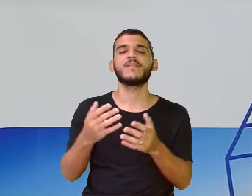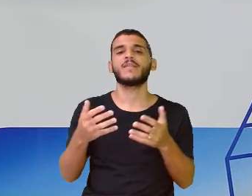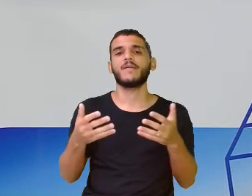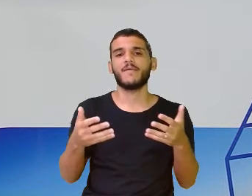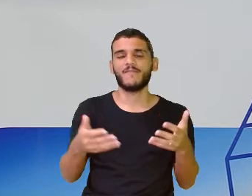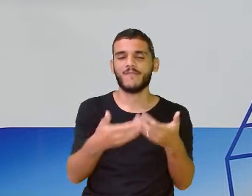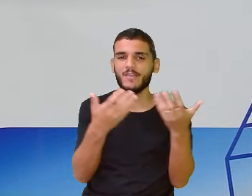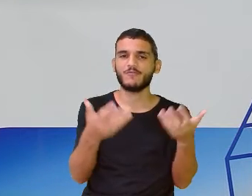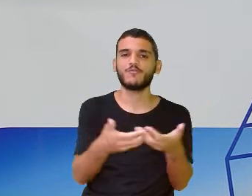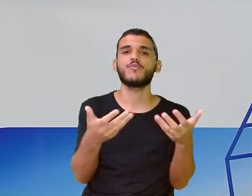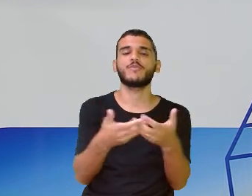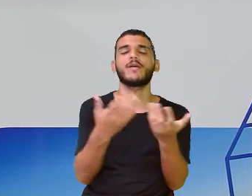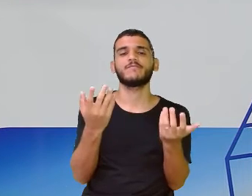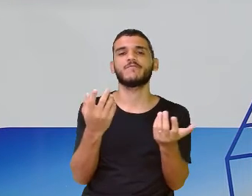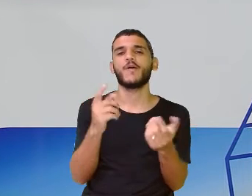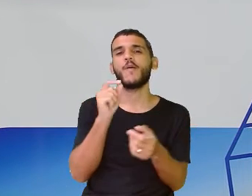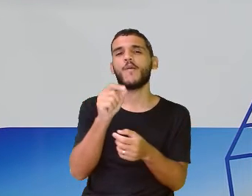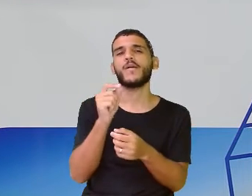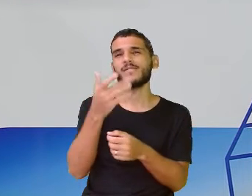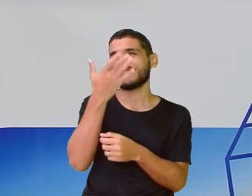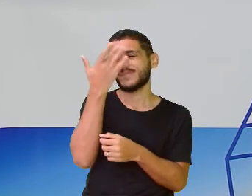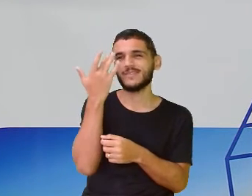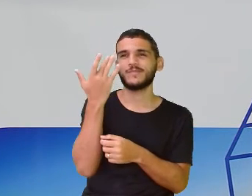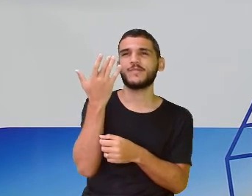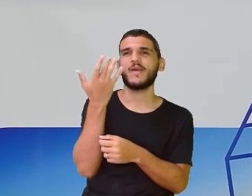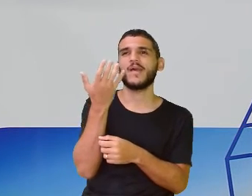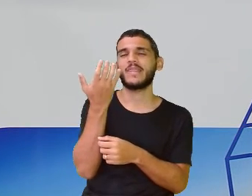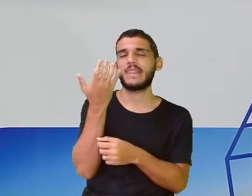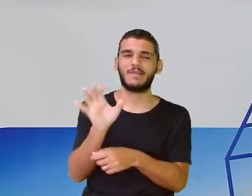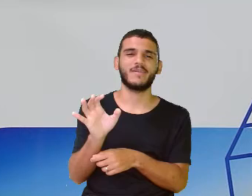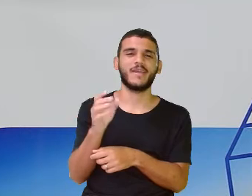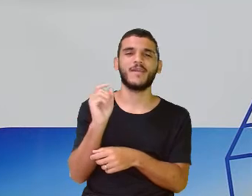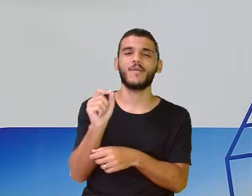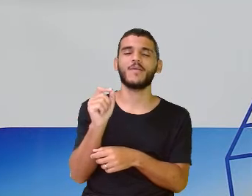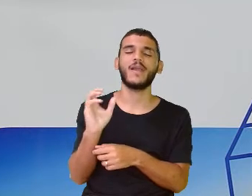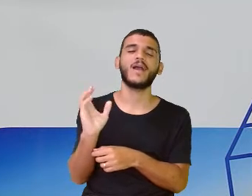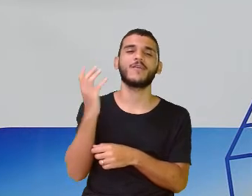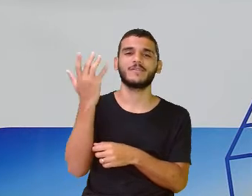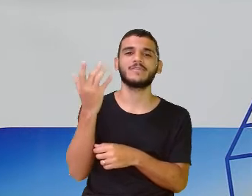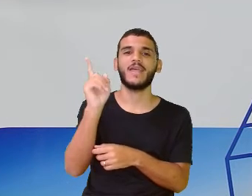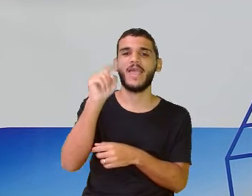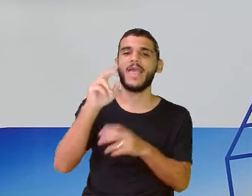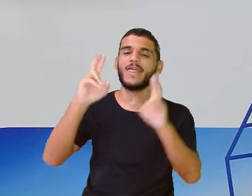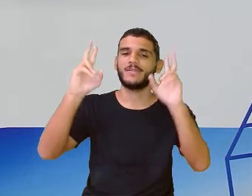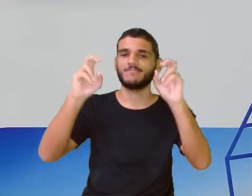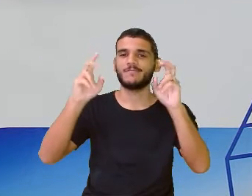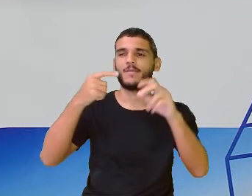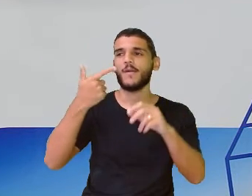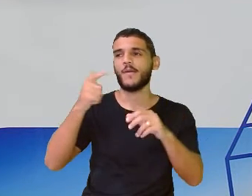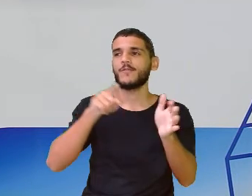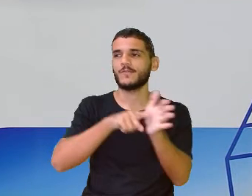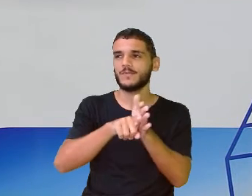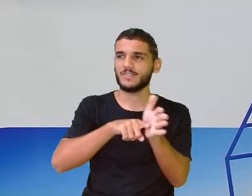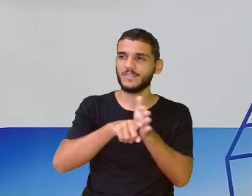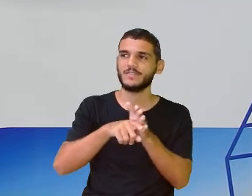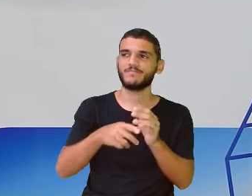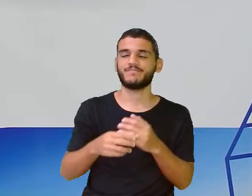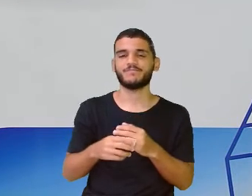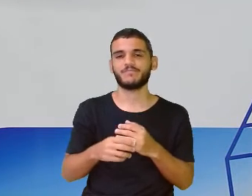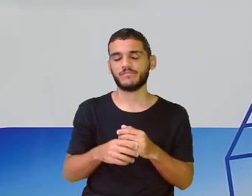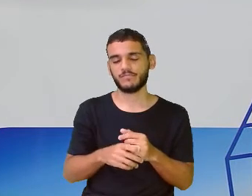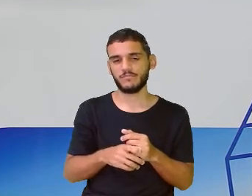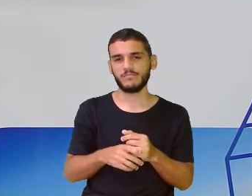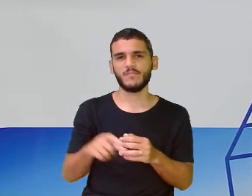no na CEASA, que ninguém compra, que ninguém quer. O que será que acontece? Já é um tema para outra pesquisa. Vocês